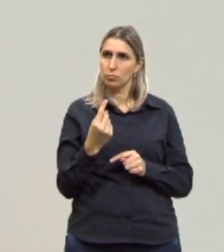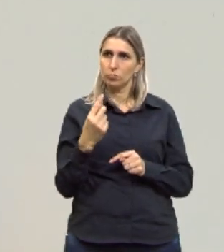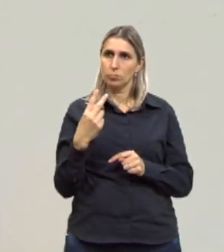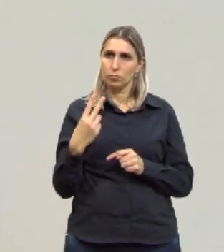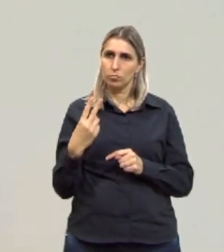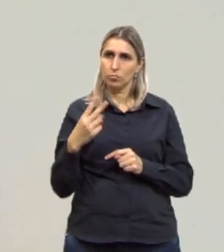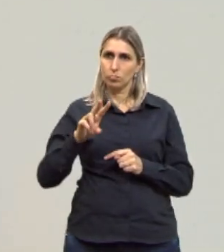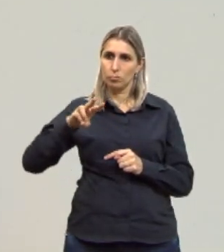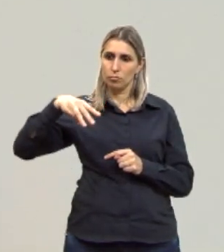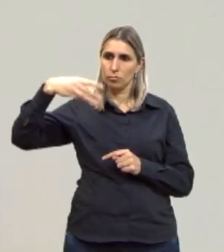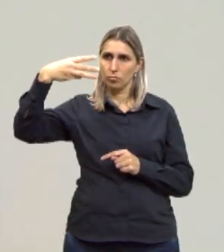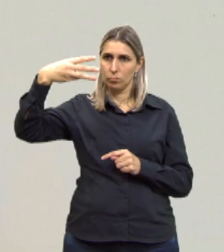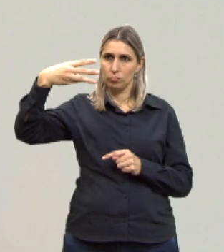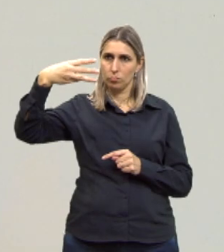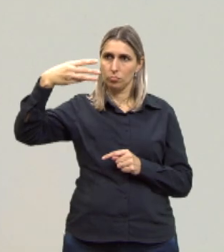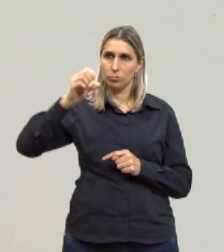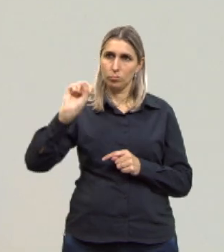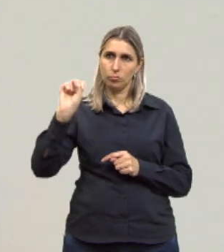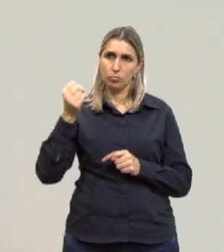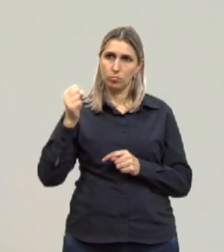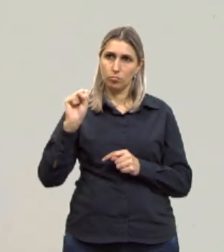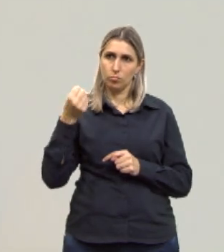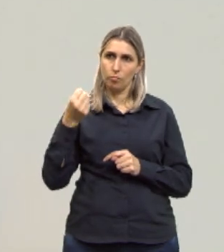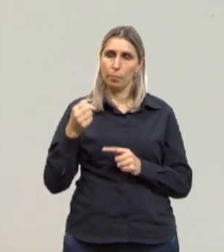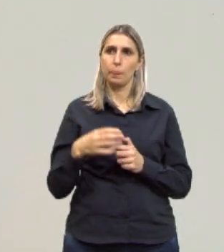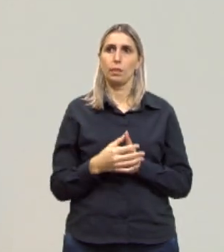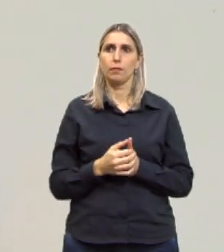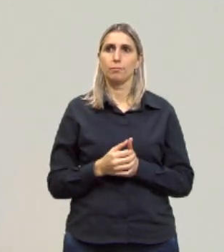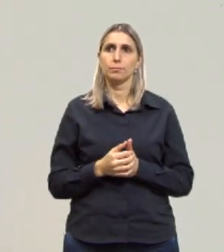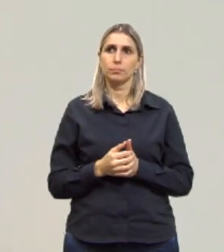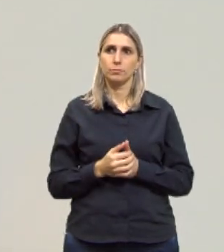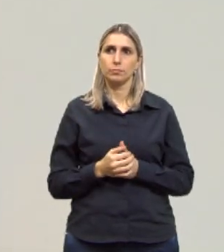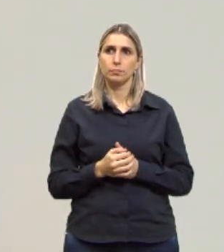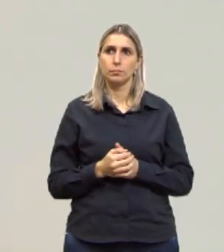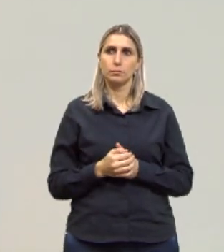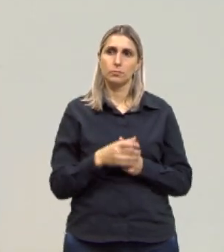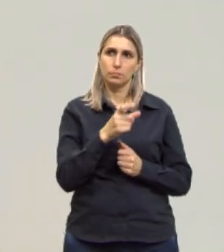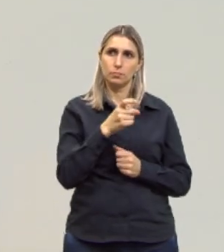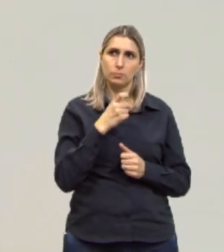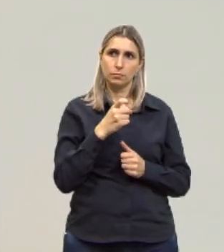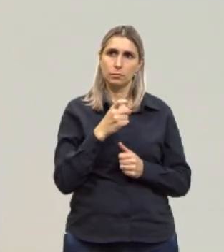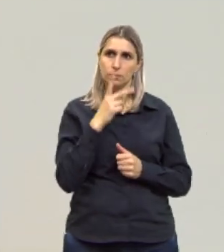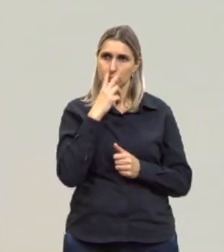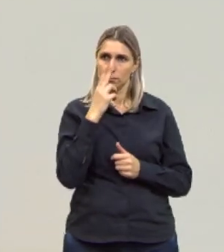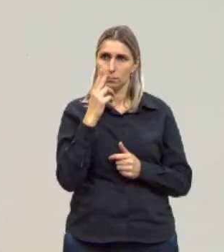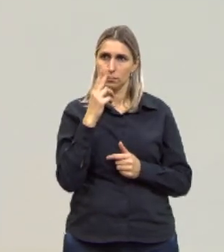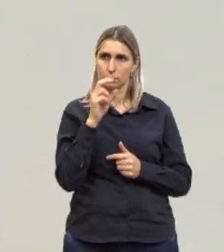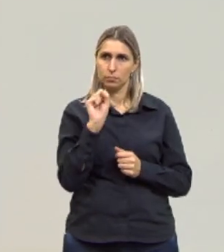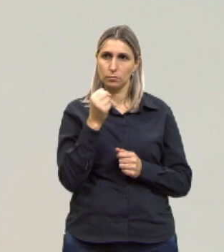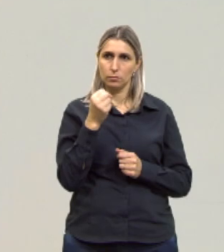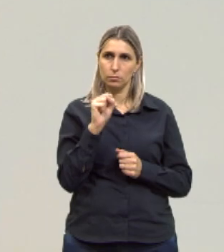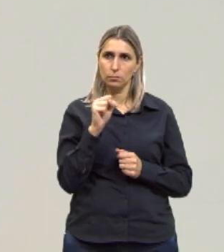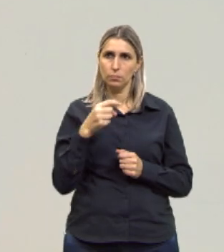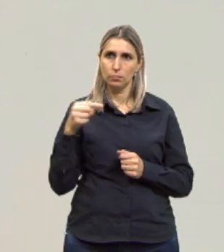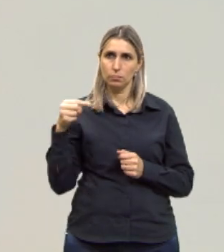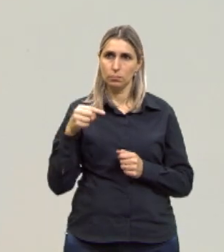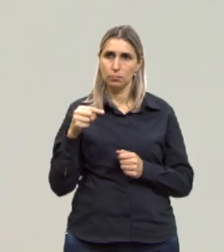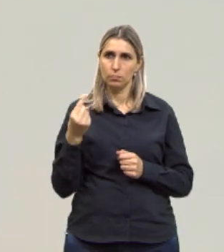2 ao cubo, 8. Ou seja, x é igual a 8 menos